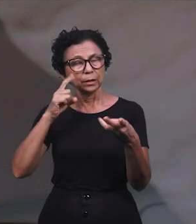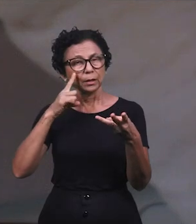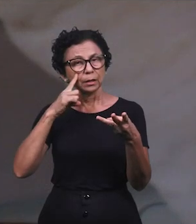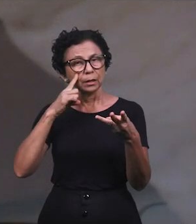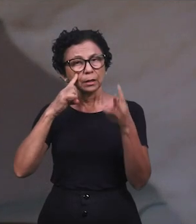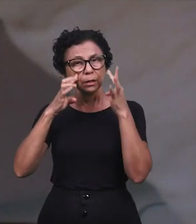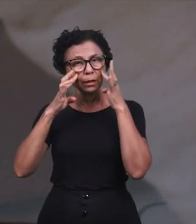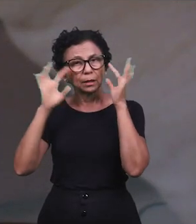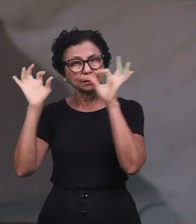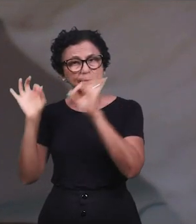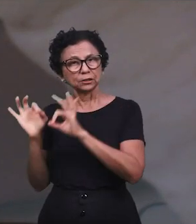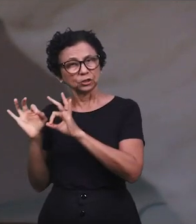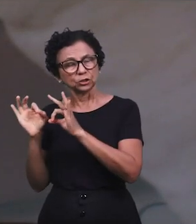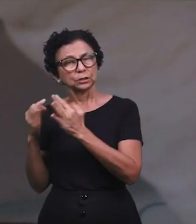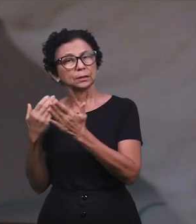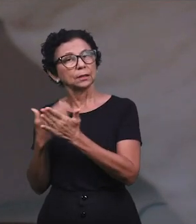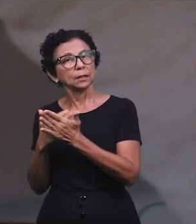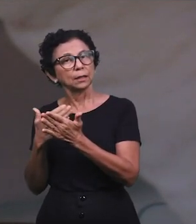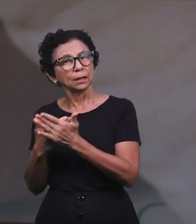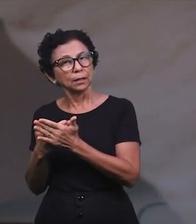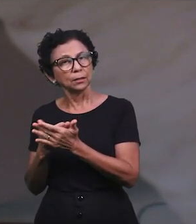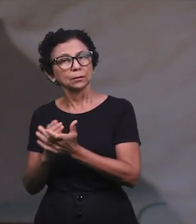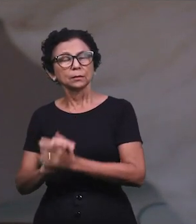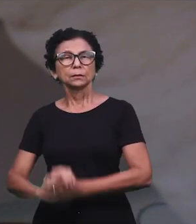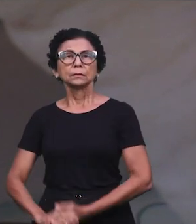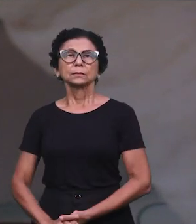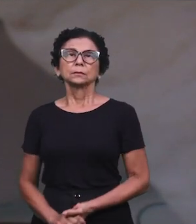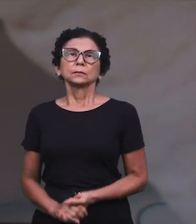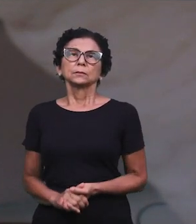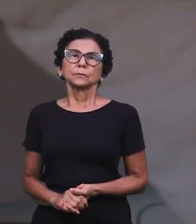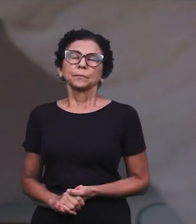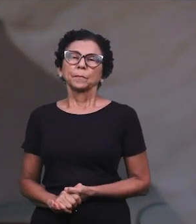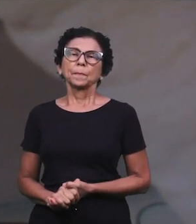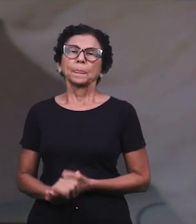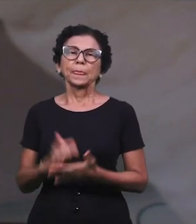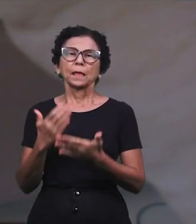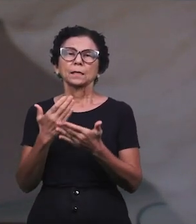assistir aulas, elas integram o que a gente chama de estudo